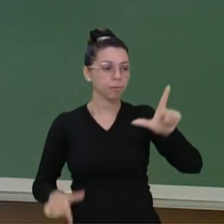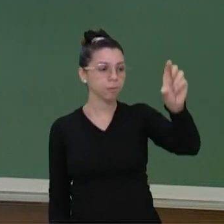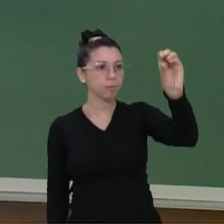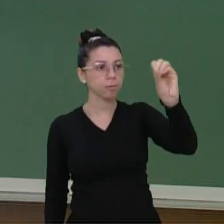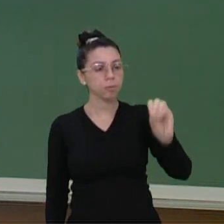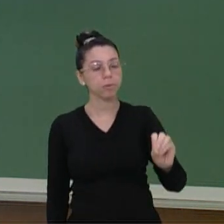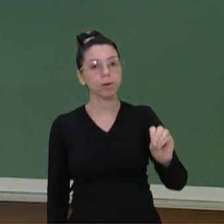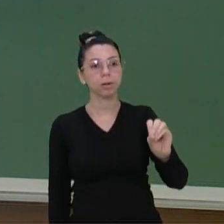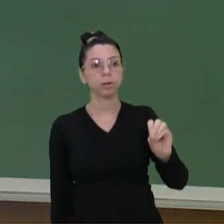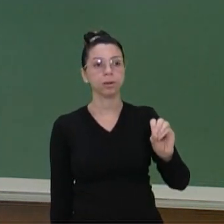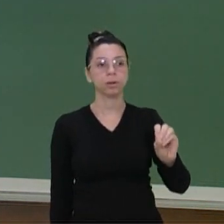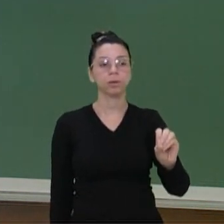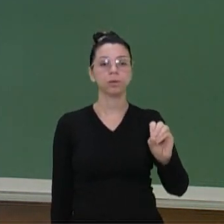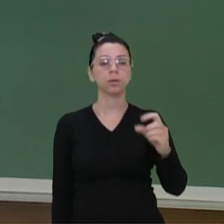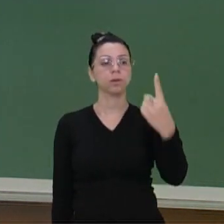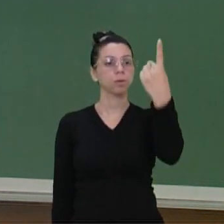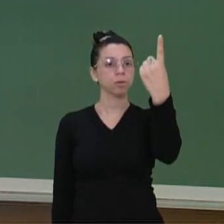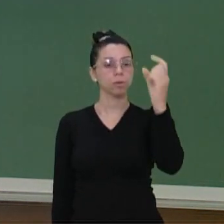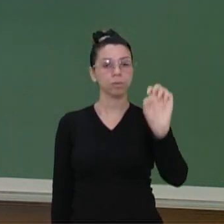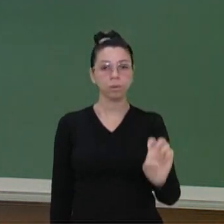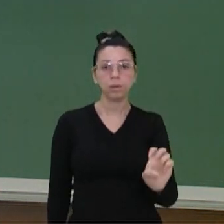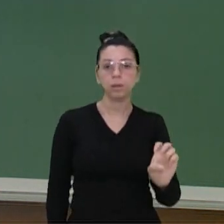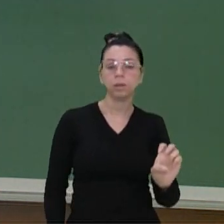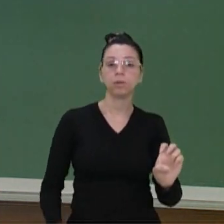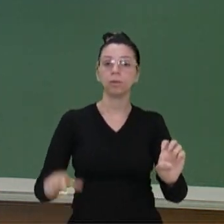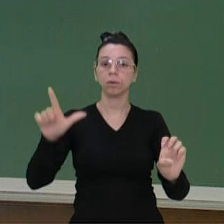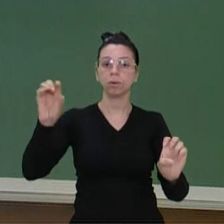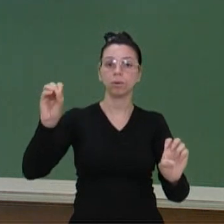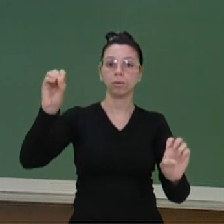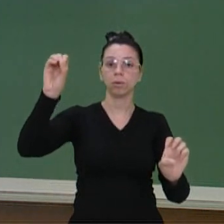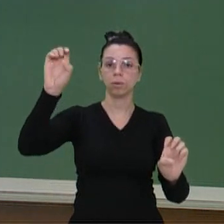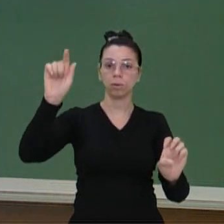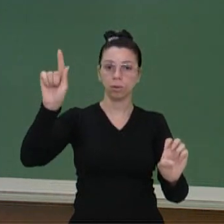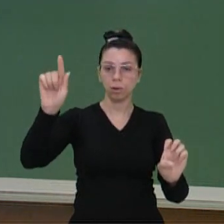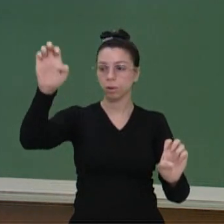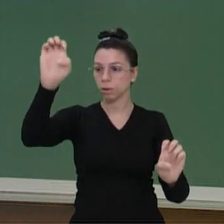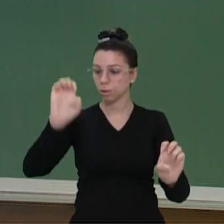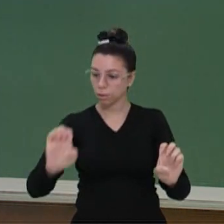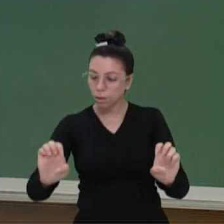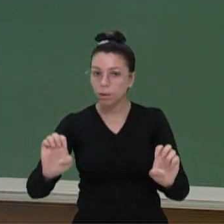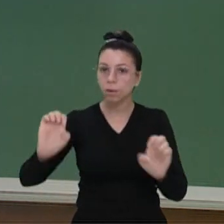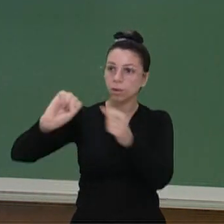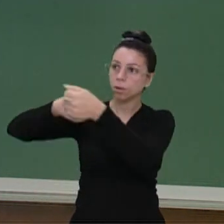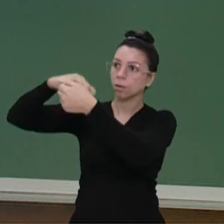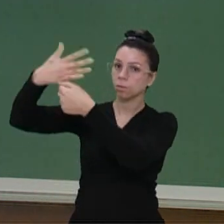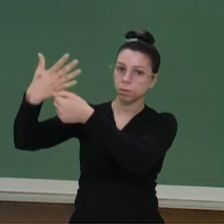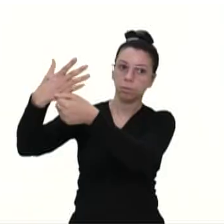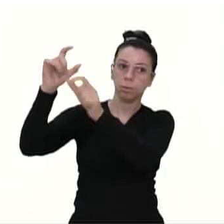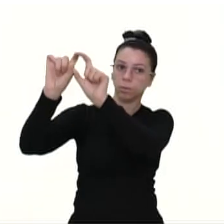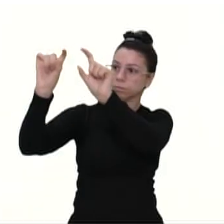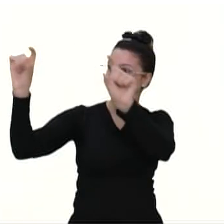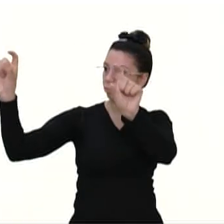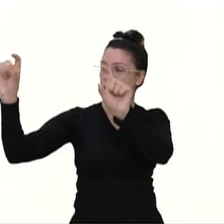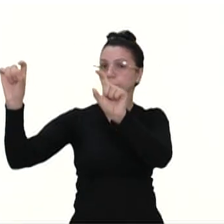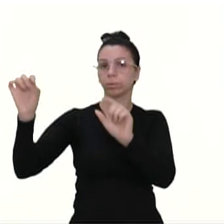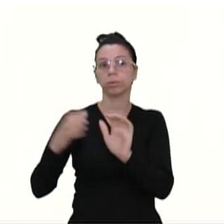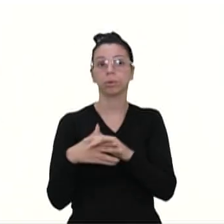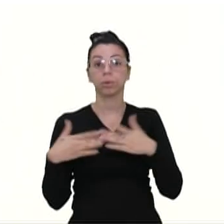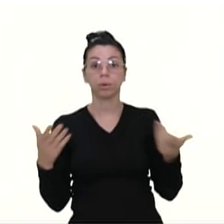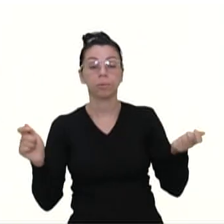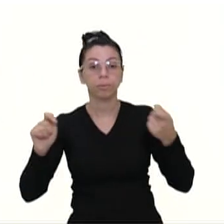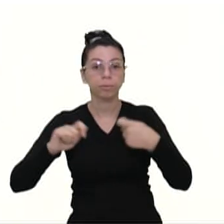de 1/5 e aplicando log do E elevado a esse expoente, a gente entra numa